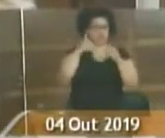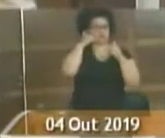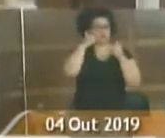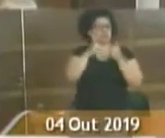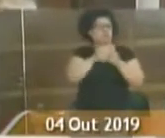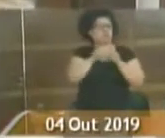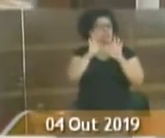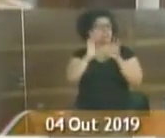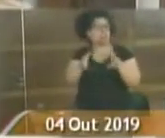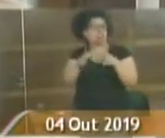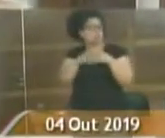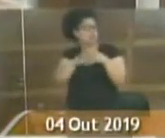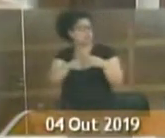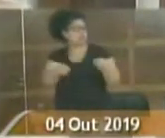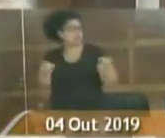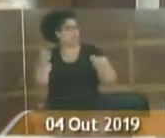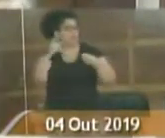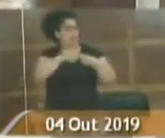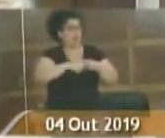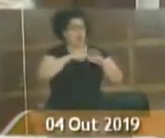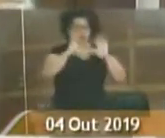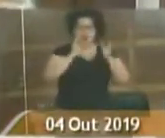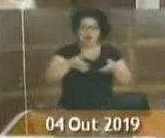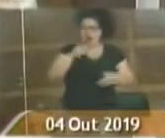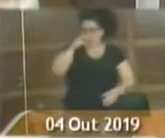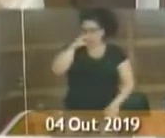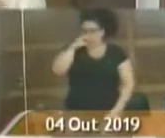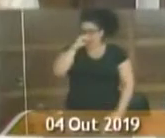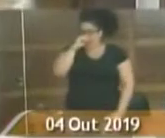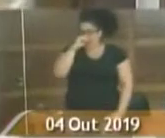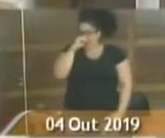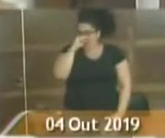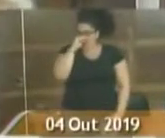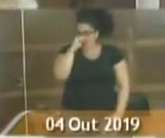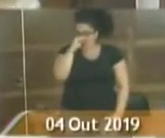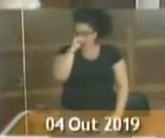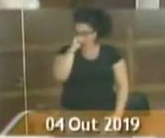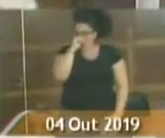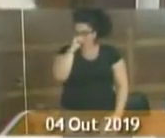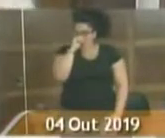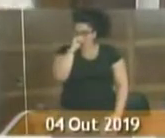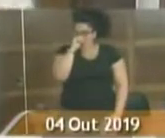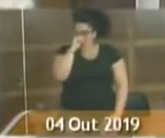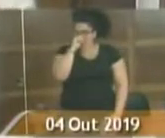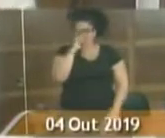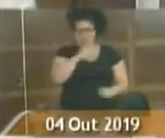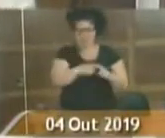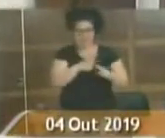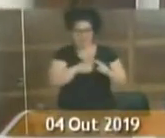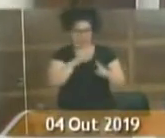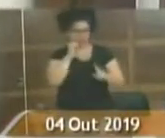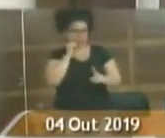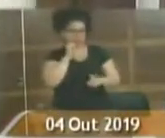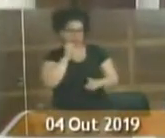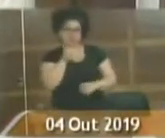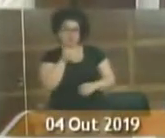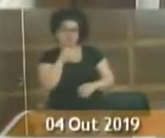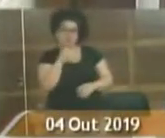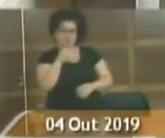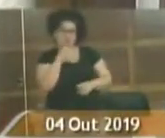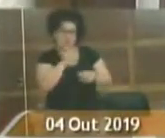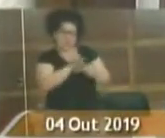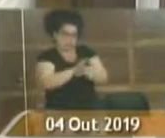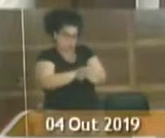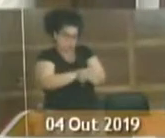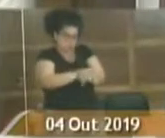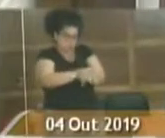isso. Luana, mas olha só, ele voltou. Por que que voltou? Porque o bichinho está lá tomando um remédio, aí fechou a